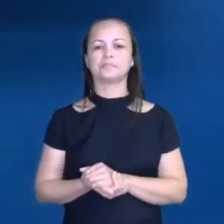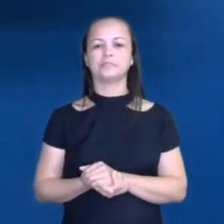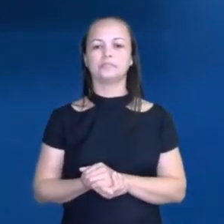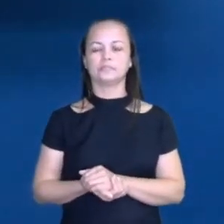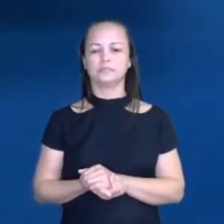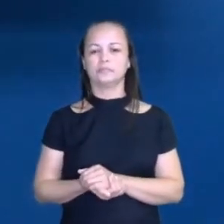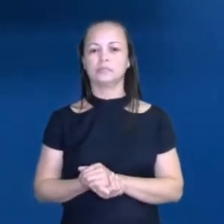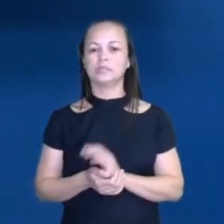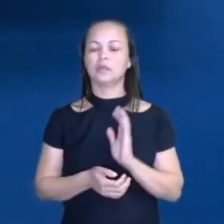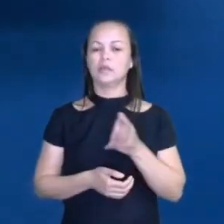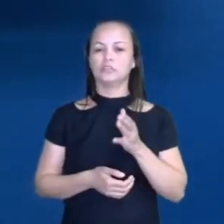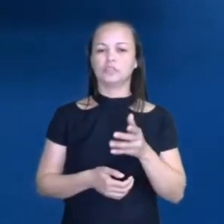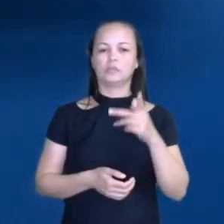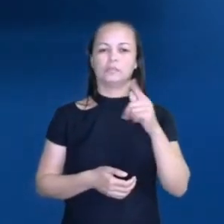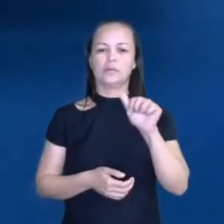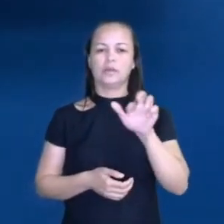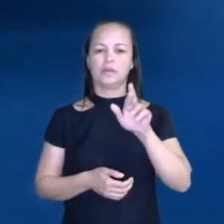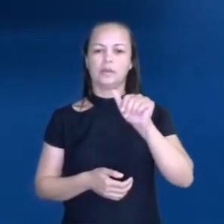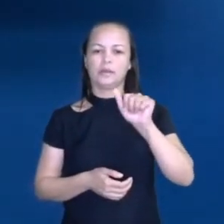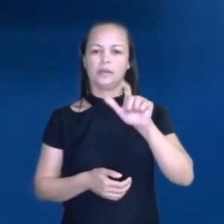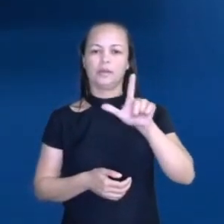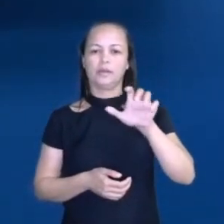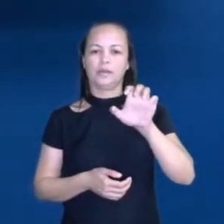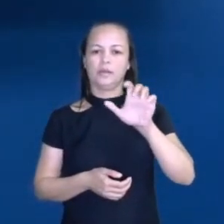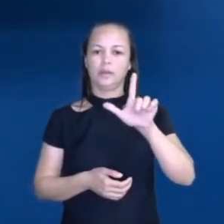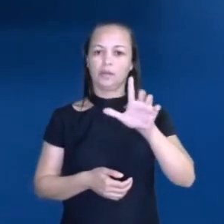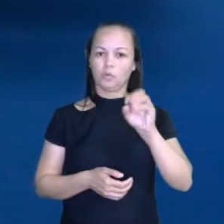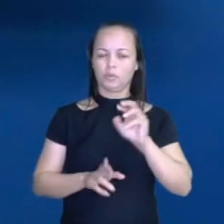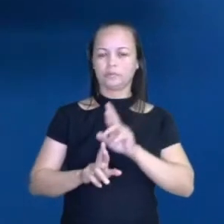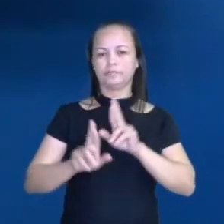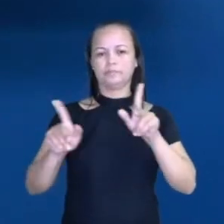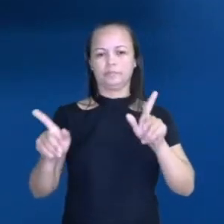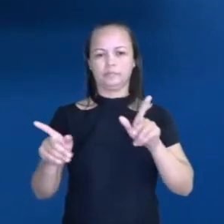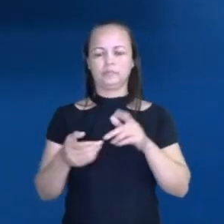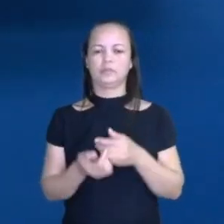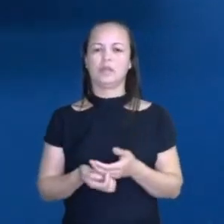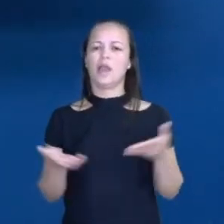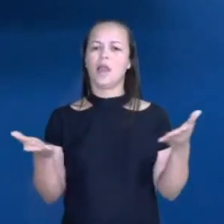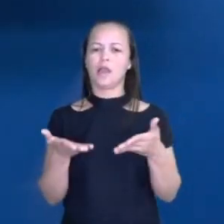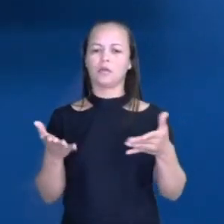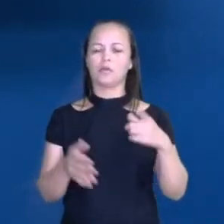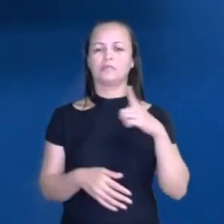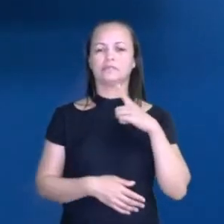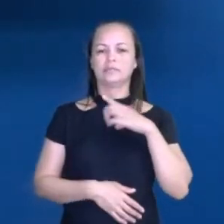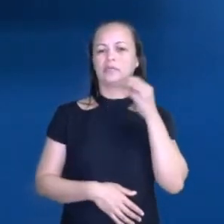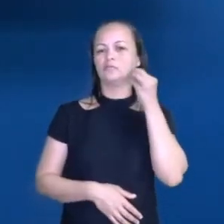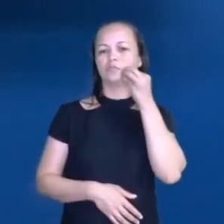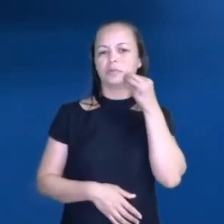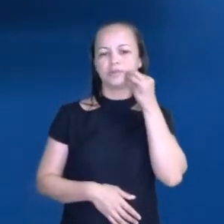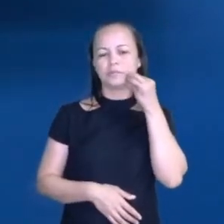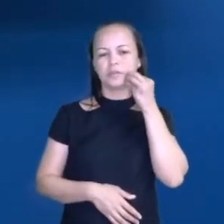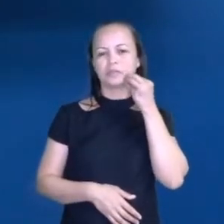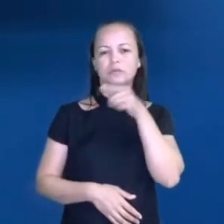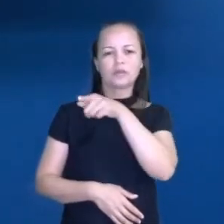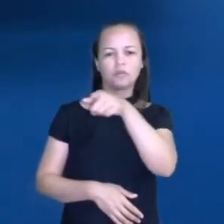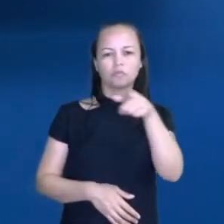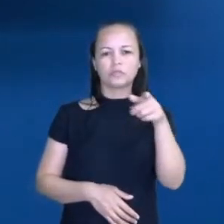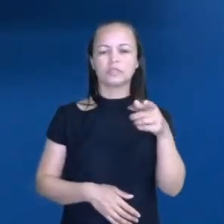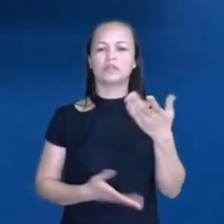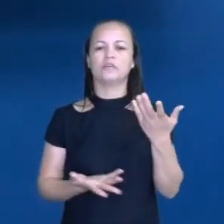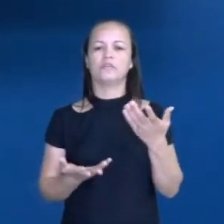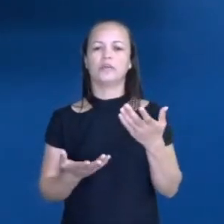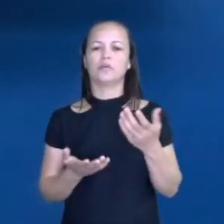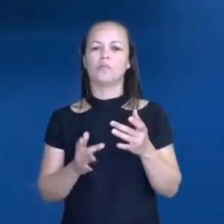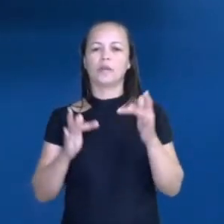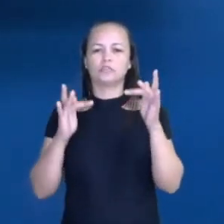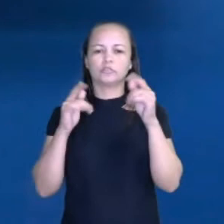dividir já no paralelo é diferente então vamos para o experimento aqui para vocês verem como mais e é